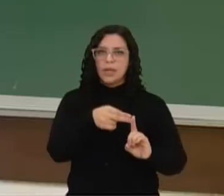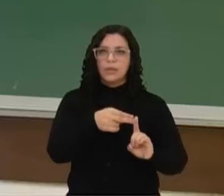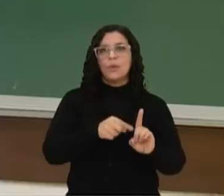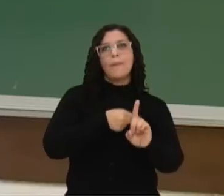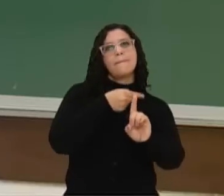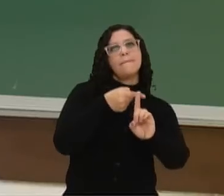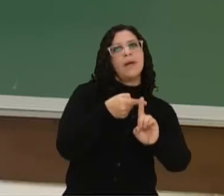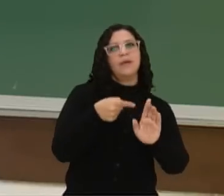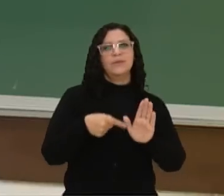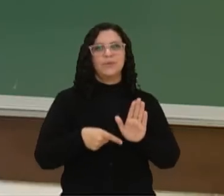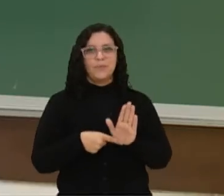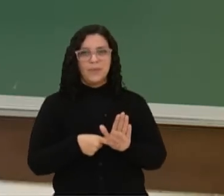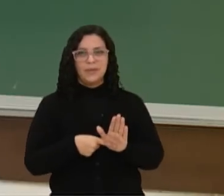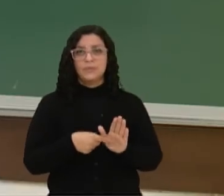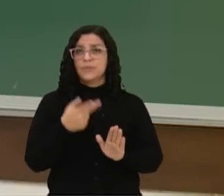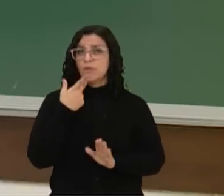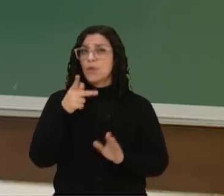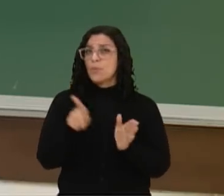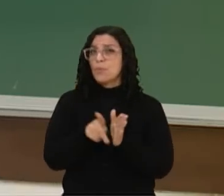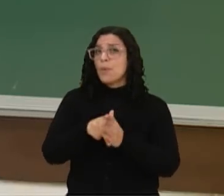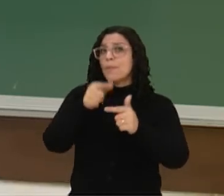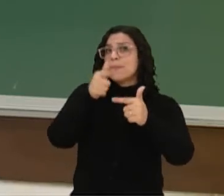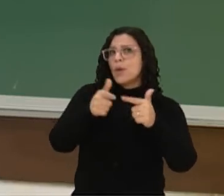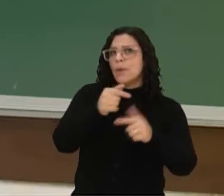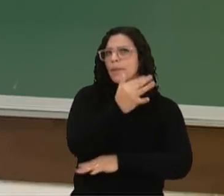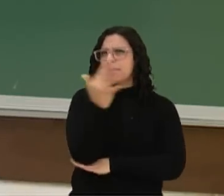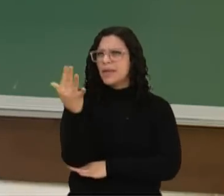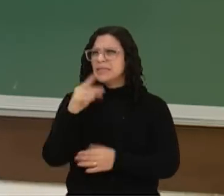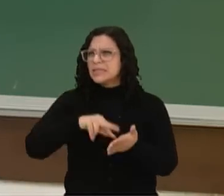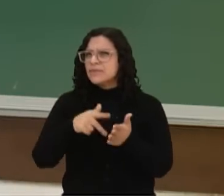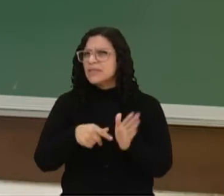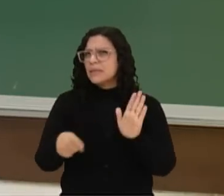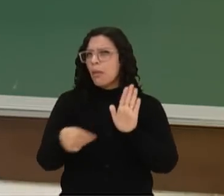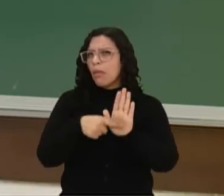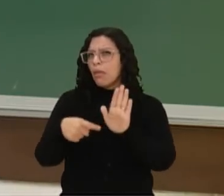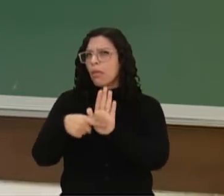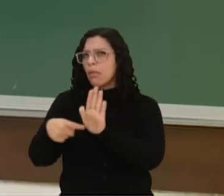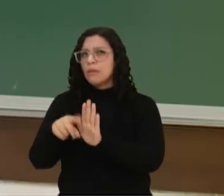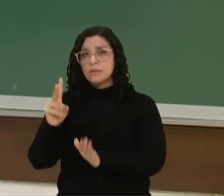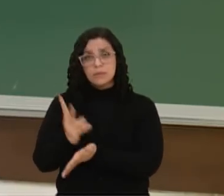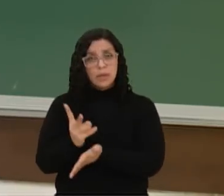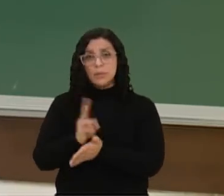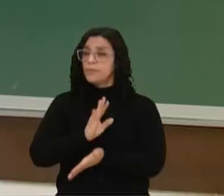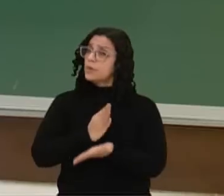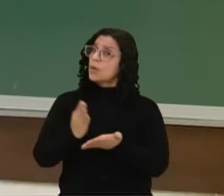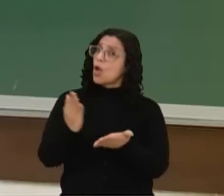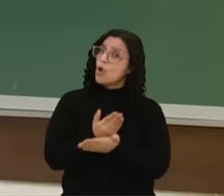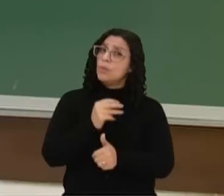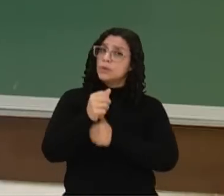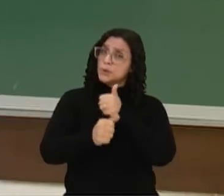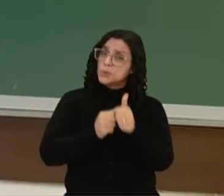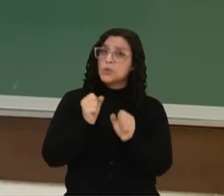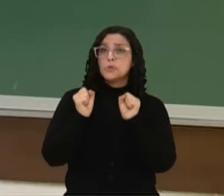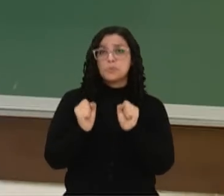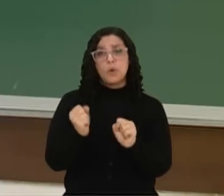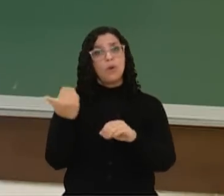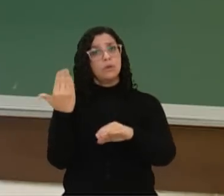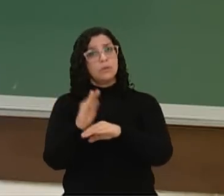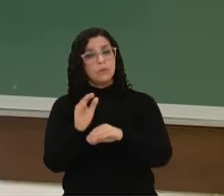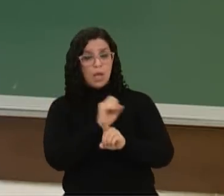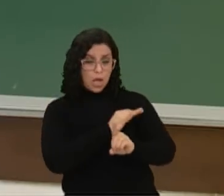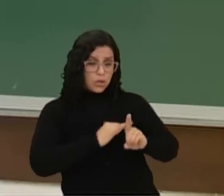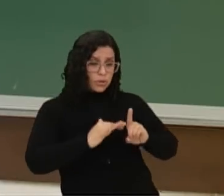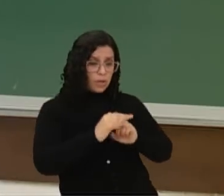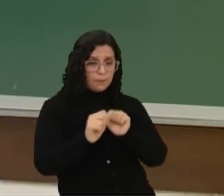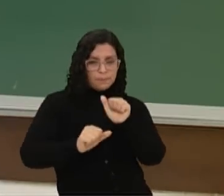negativo. Quando eu uso a palavra impacto ambiental, não quer dizer que ele é sempre negativo. Pode ser que alguma alteração que a sociedade faz